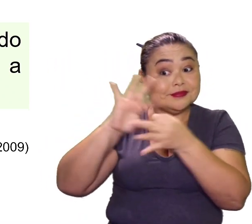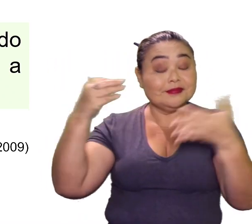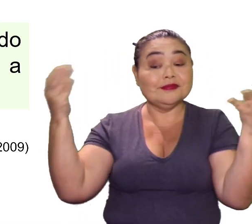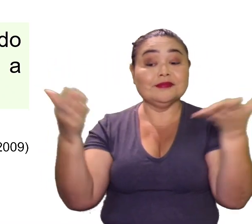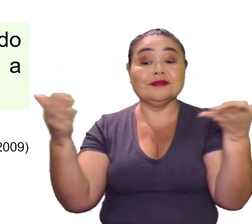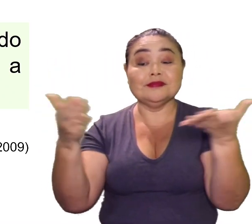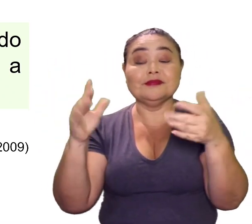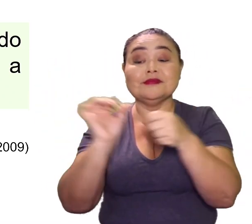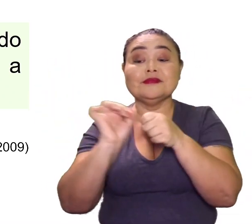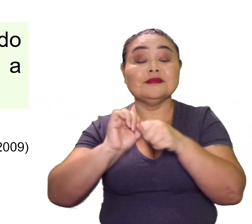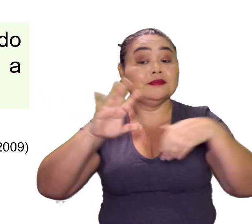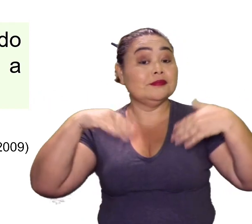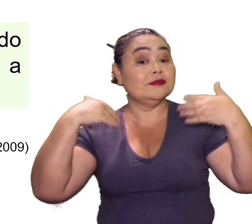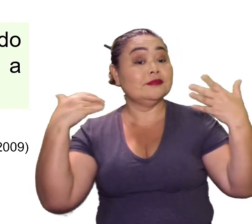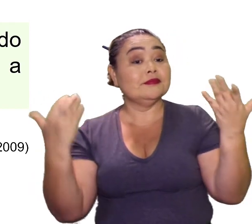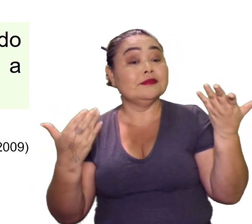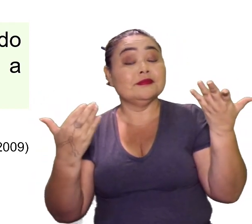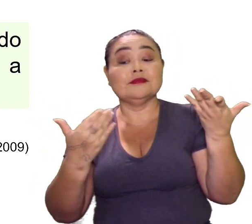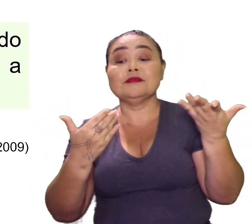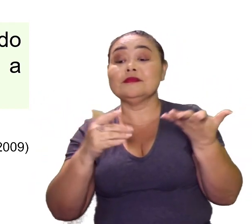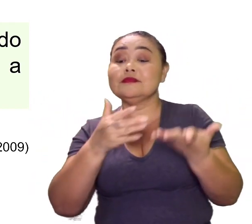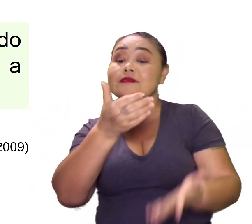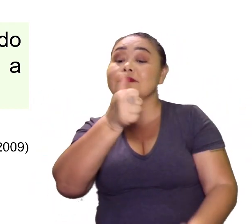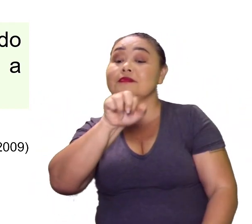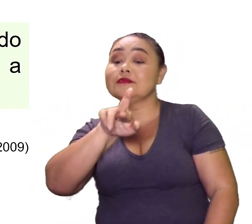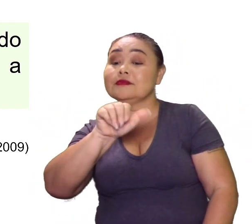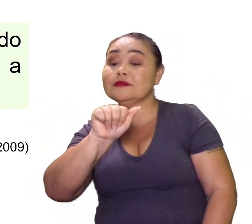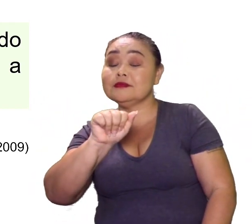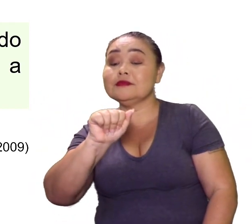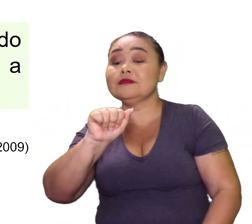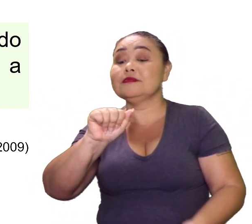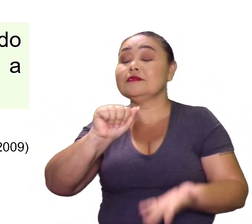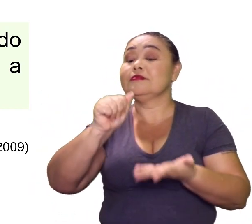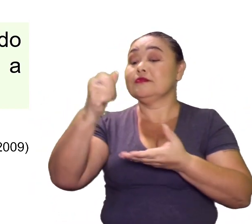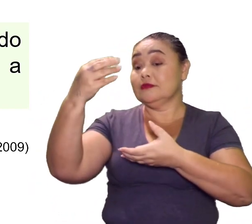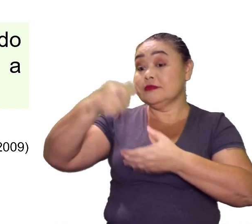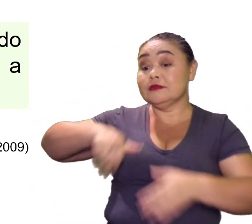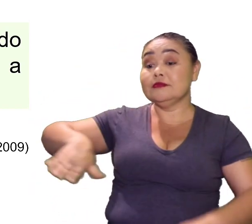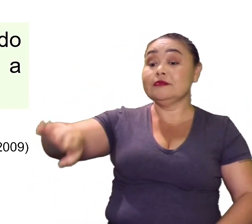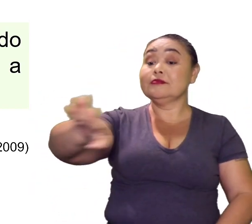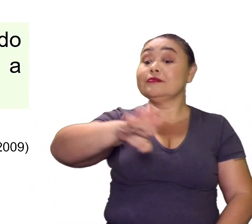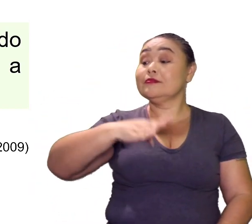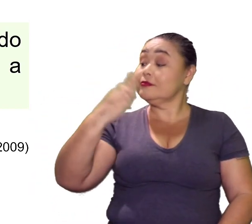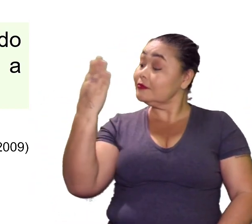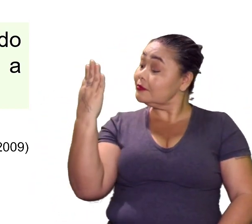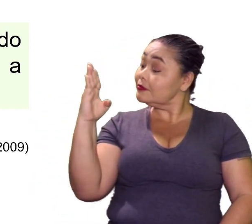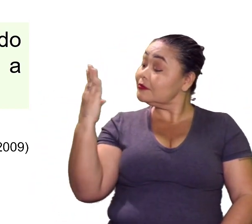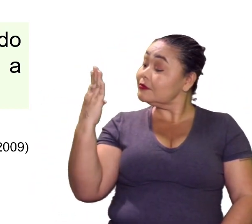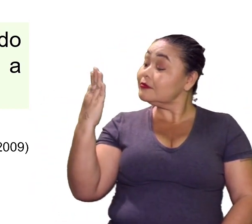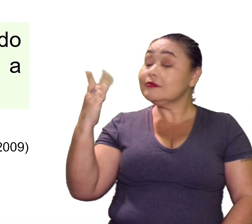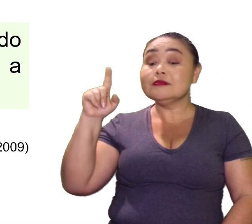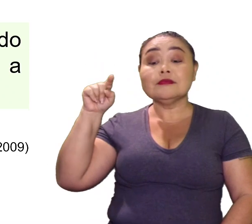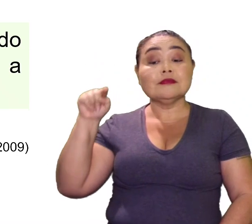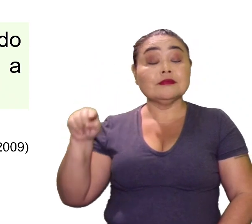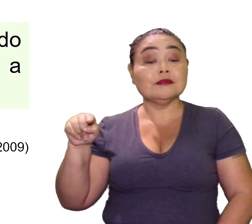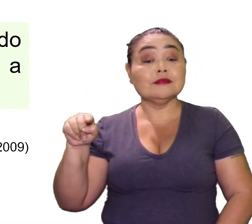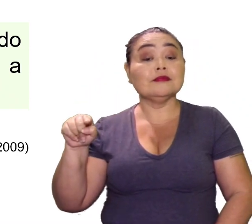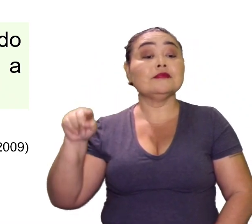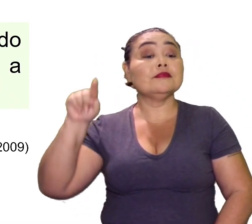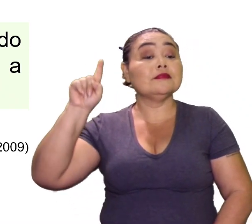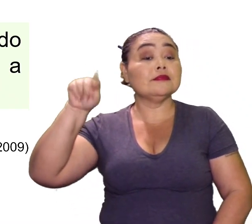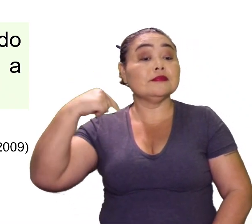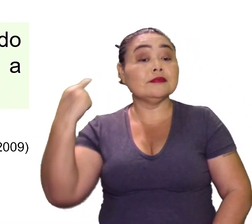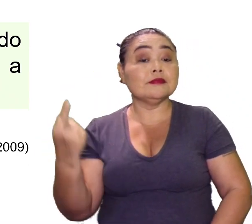nós estamos entrando na seara da biologia. A biodiversidade é a